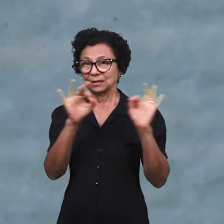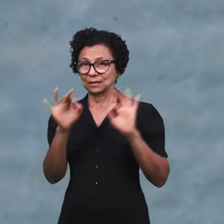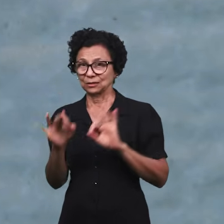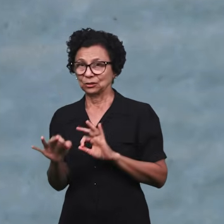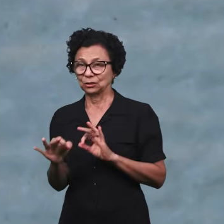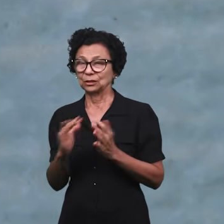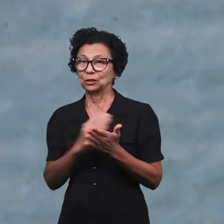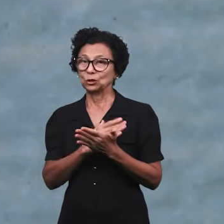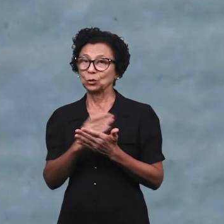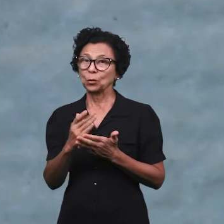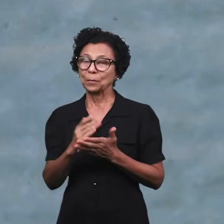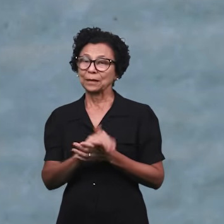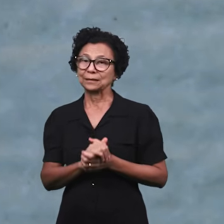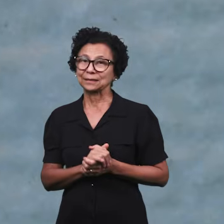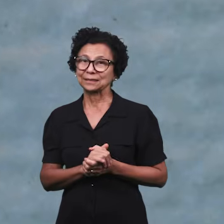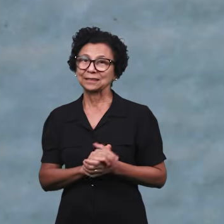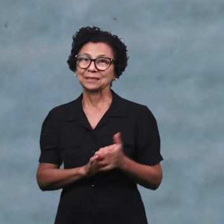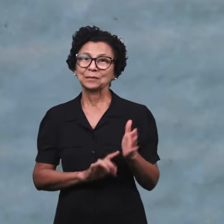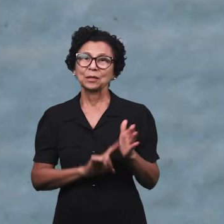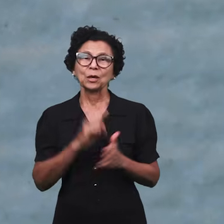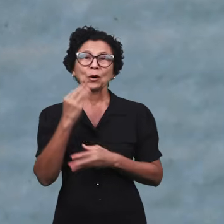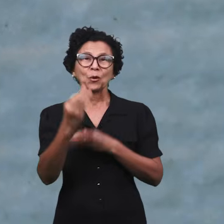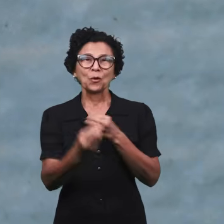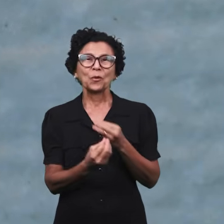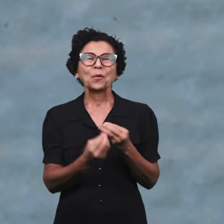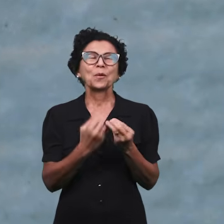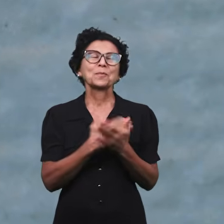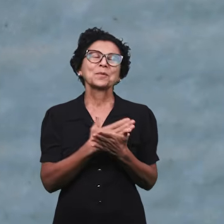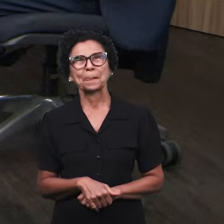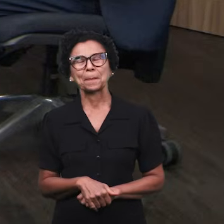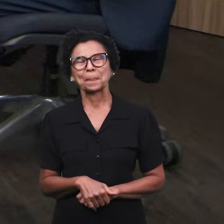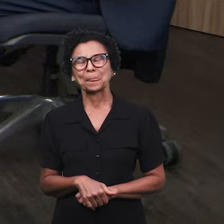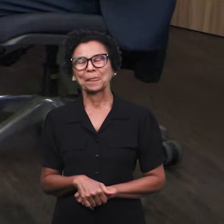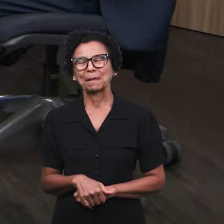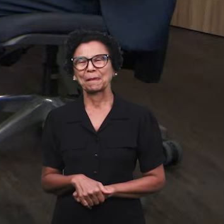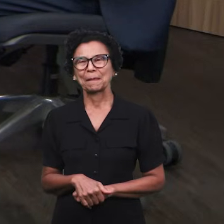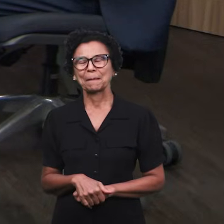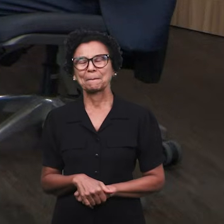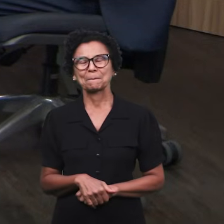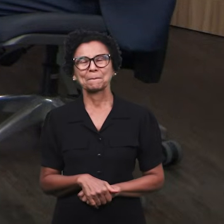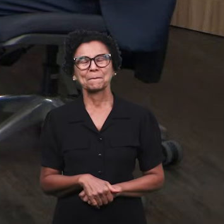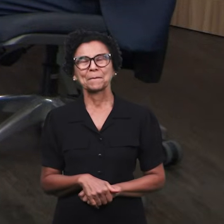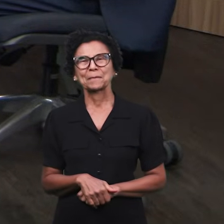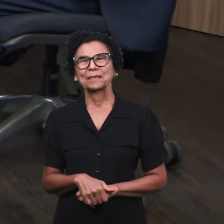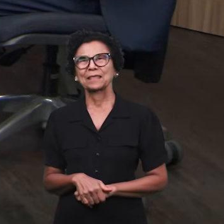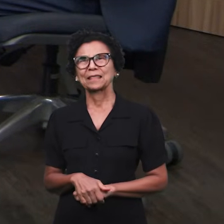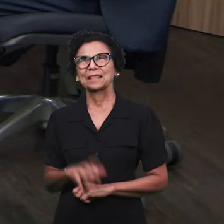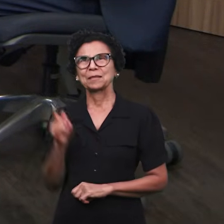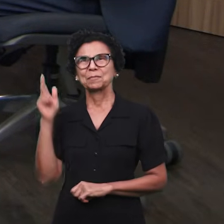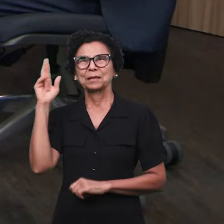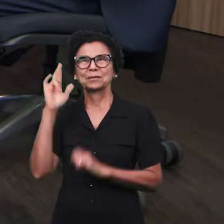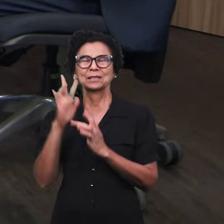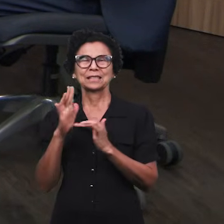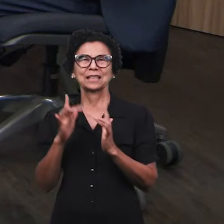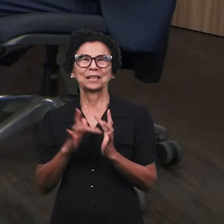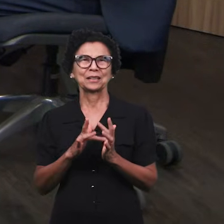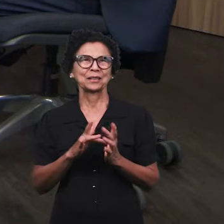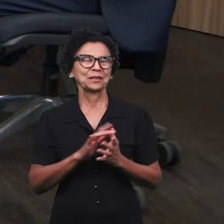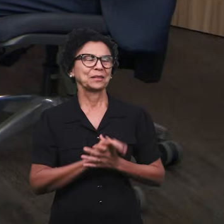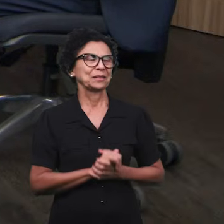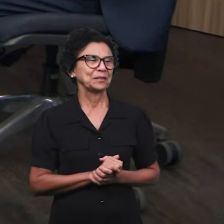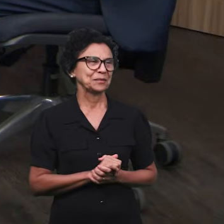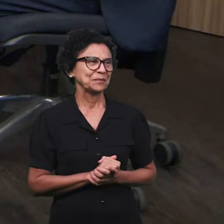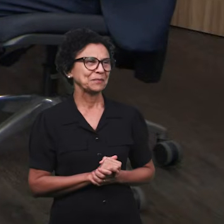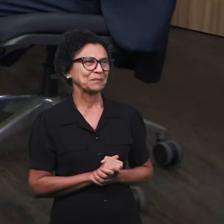essa pergunta. Como é que a gente faz para começar? Não perca. Pai do Senhor, Daniel. Pai do Senhor, pastor, agradecemos também a participação da